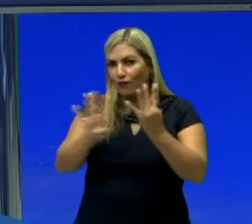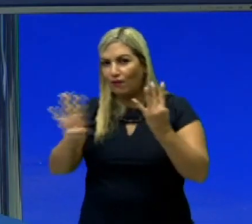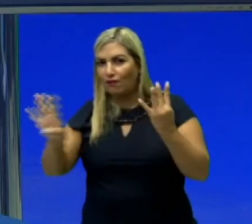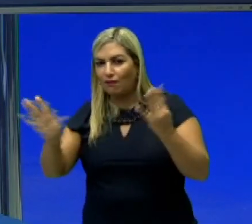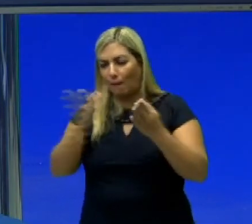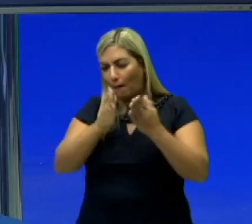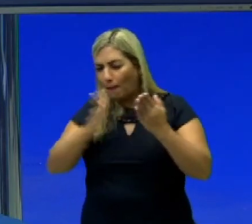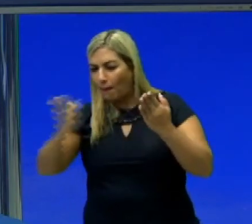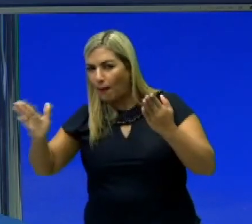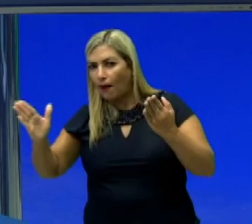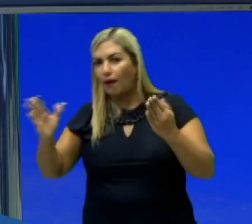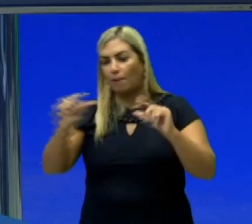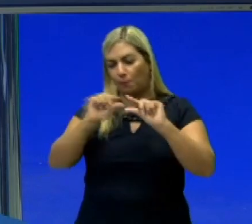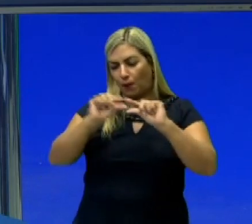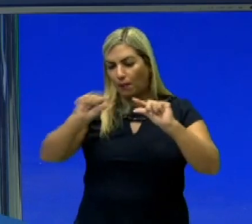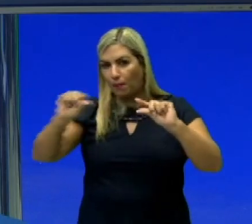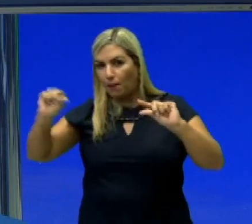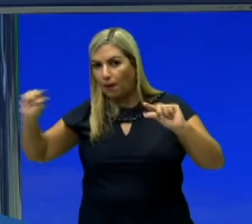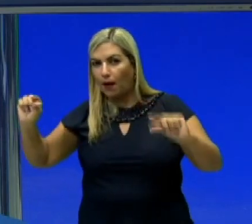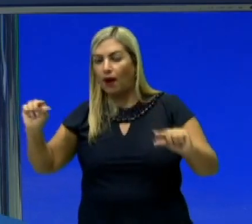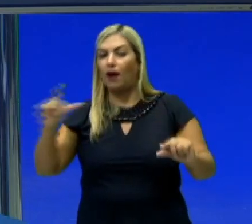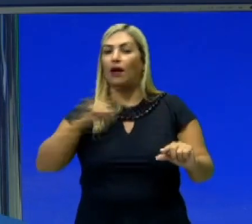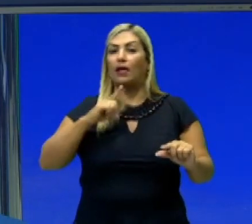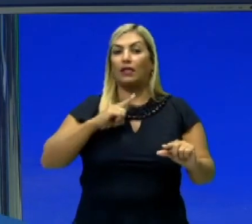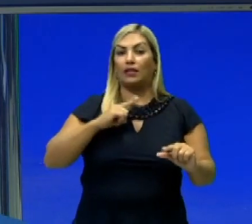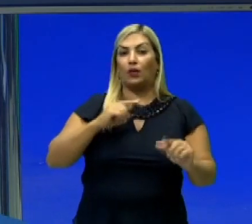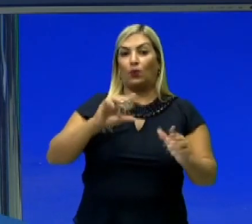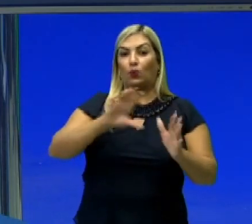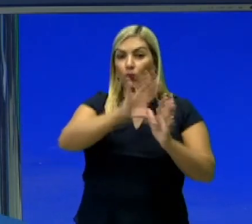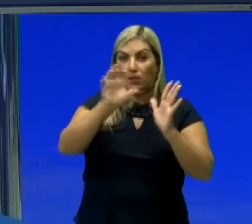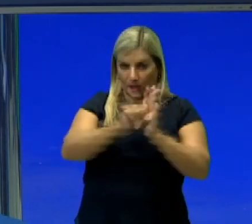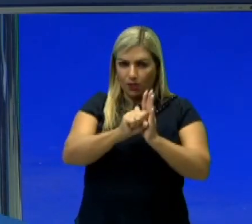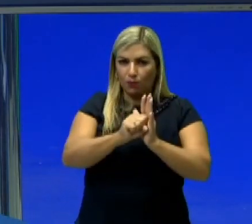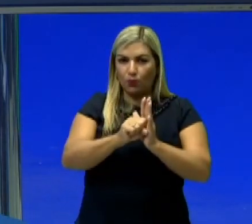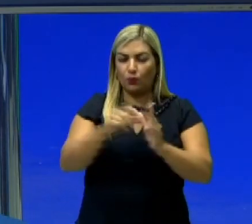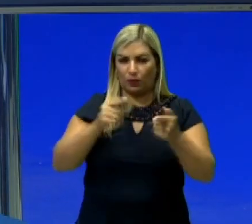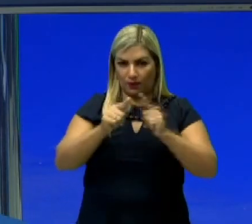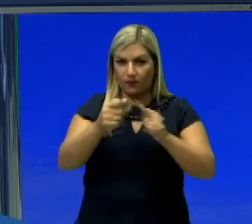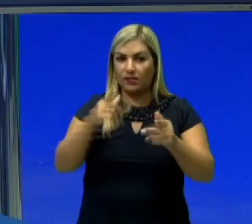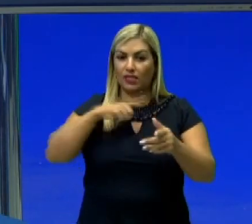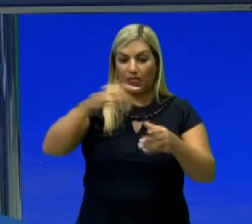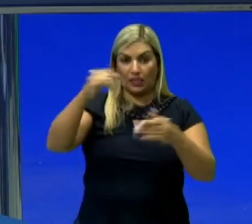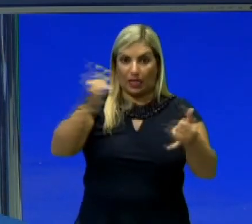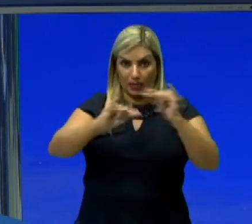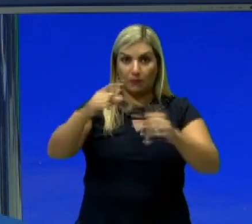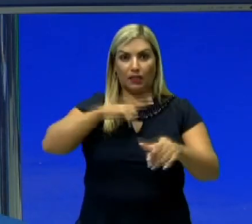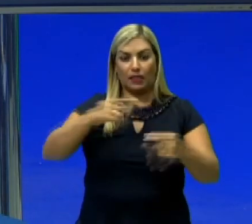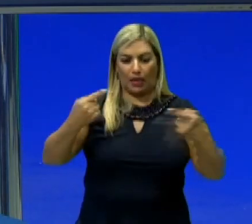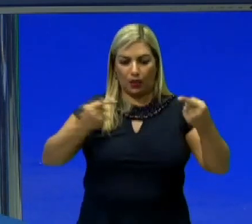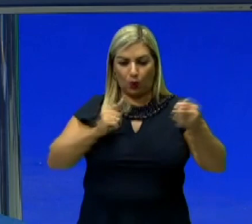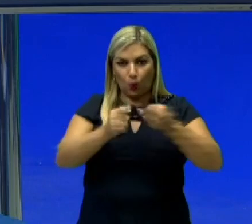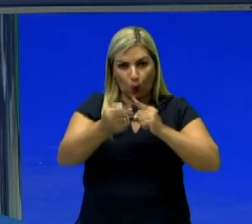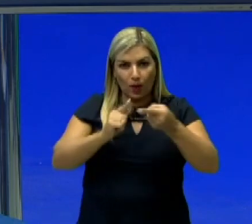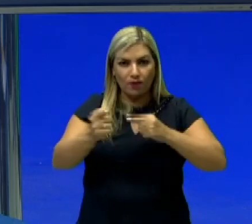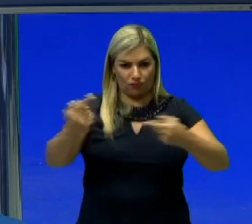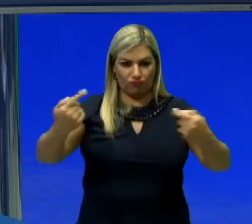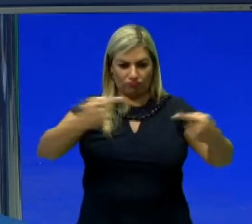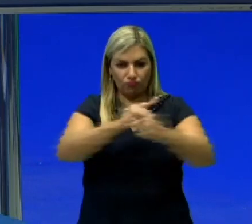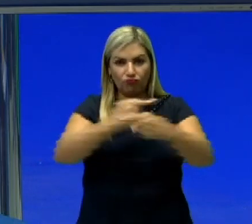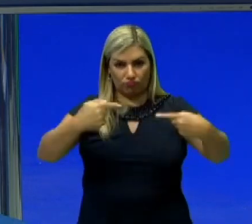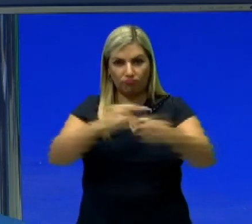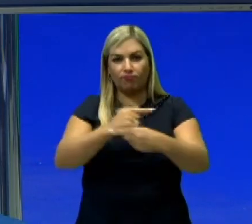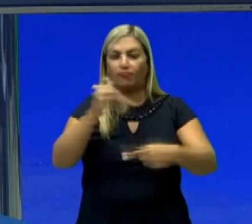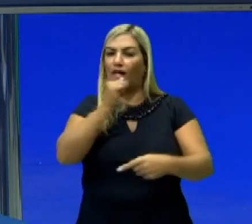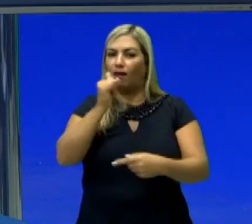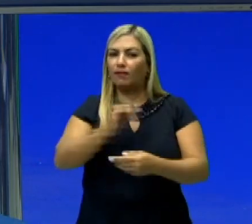você tem aquele filamento de tungstênio que passa a corrente elétrica ali, fechou? E aqui, olha, nós temos um